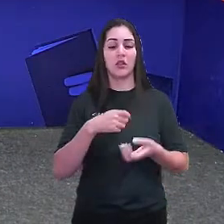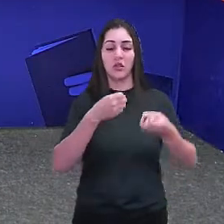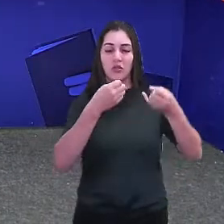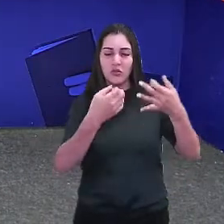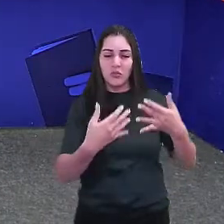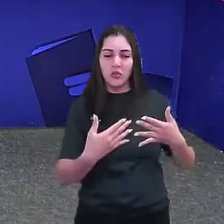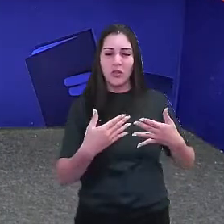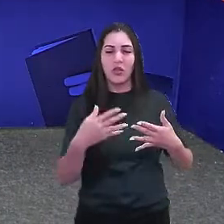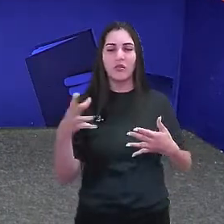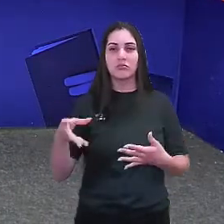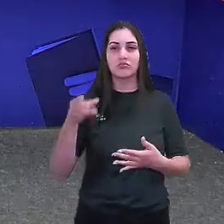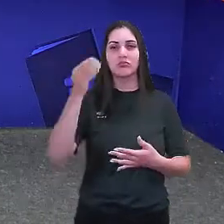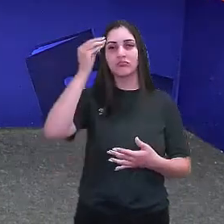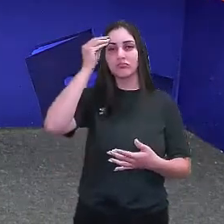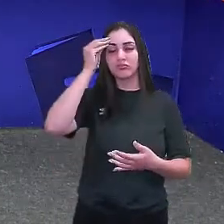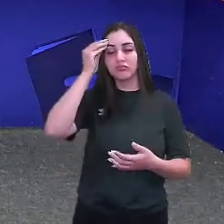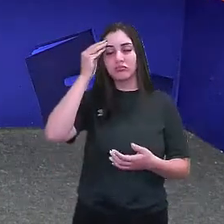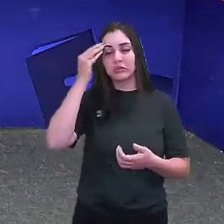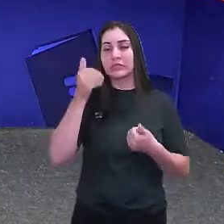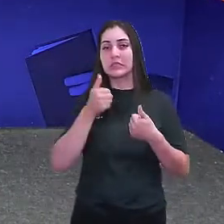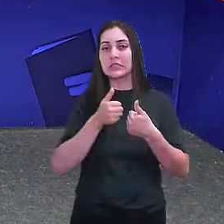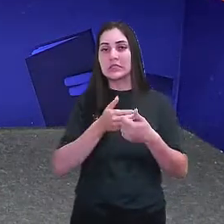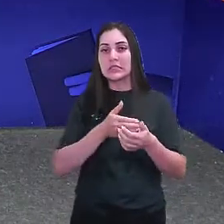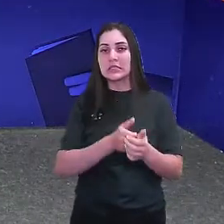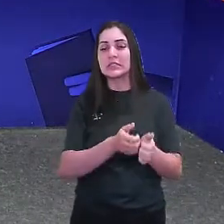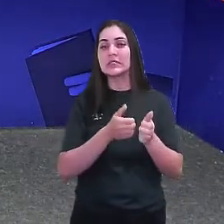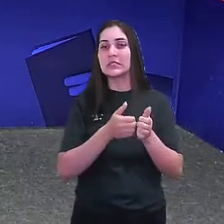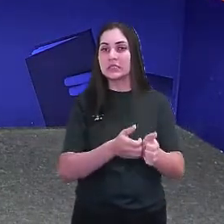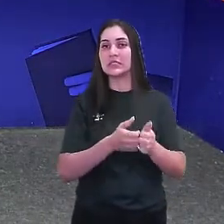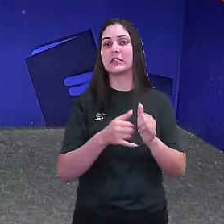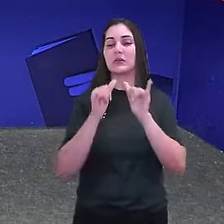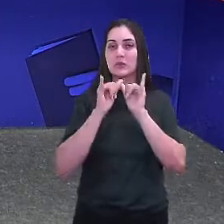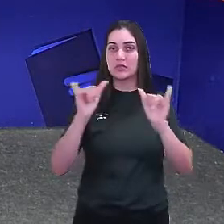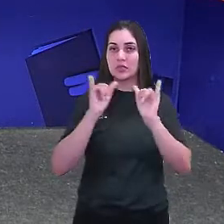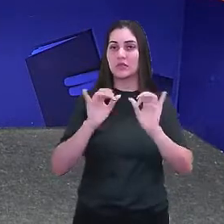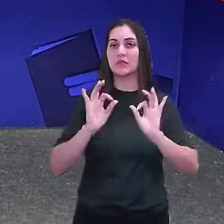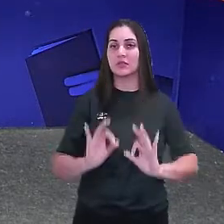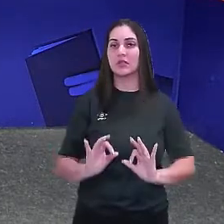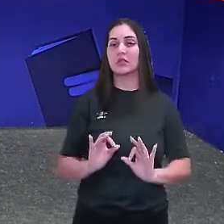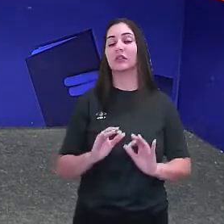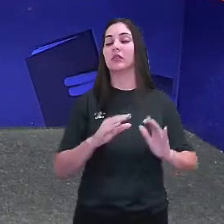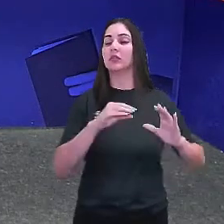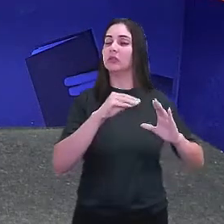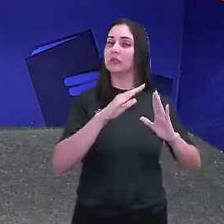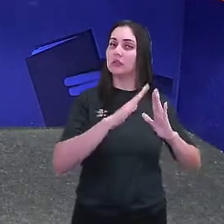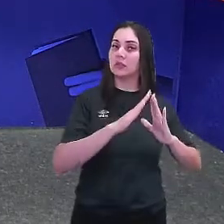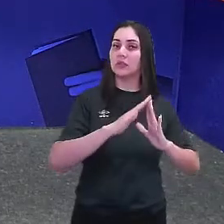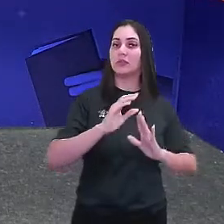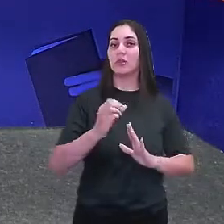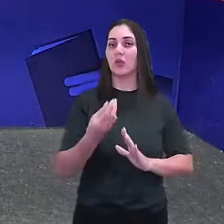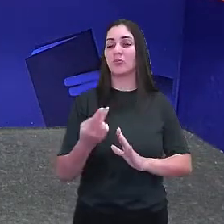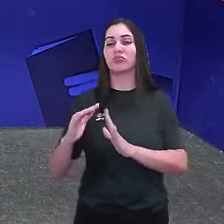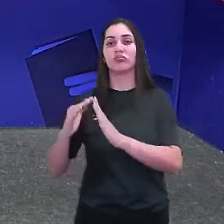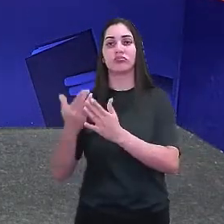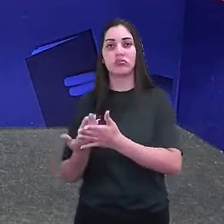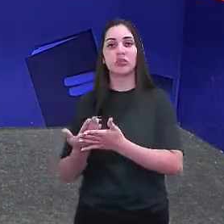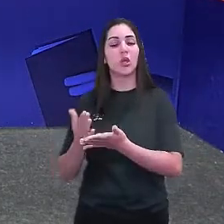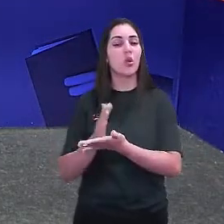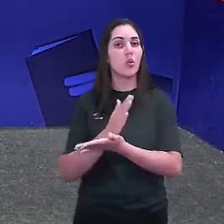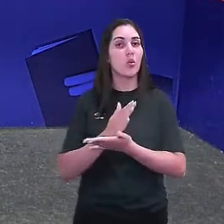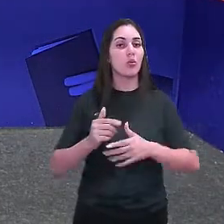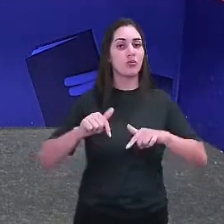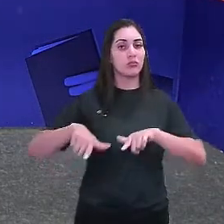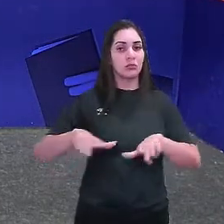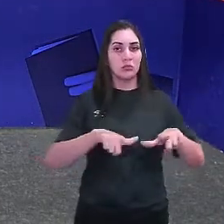para vocês, que vocês sigam essas recomendações, tá certo? Tanto em casa, quanto na escola, quanto em qualquer ambiente que